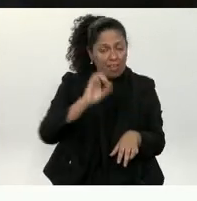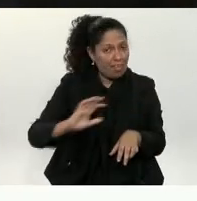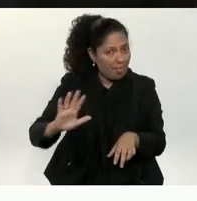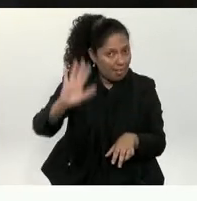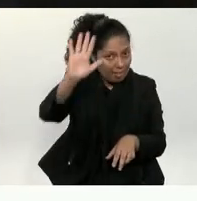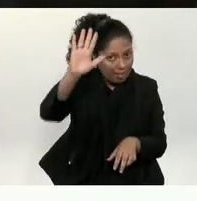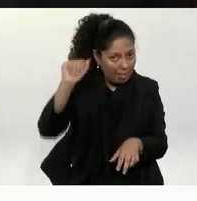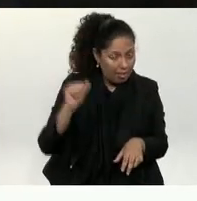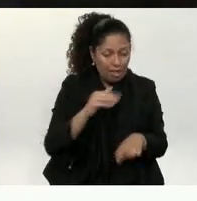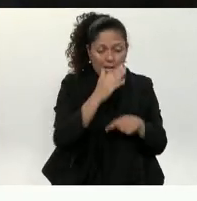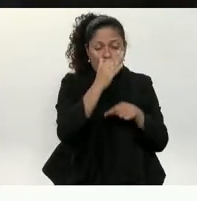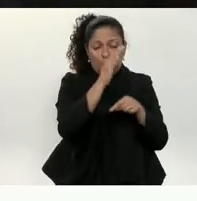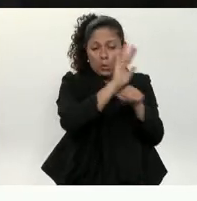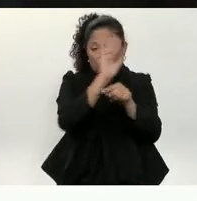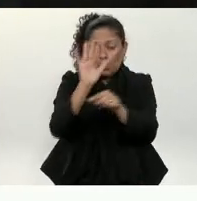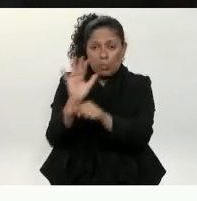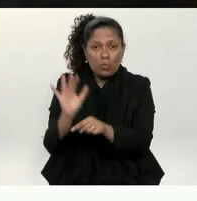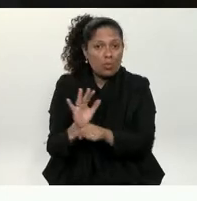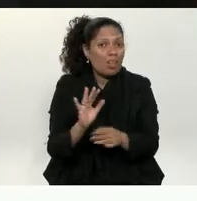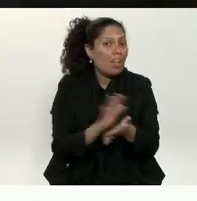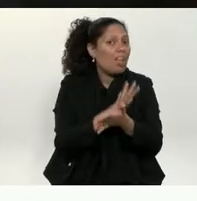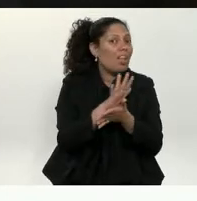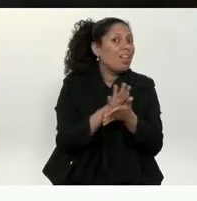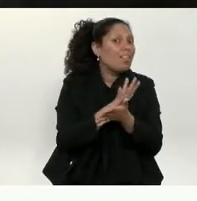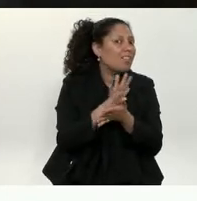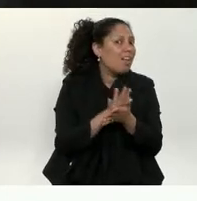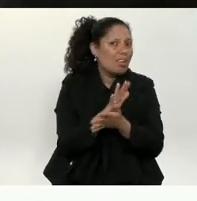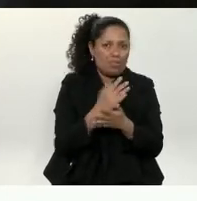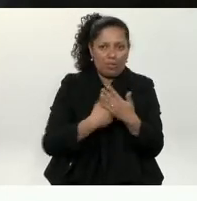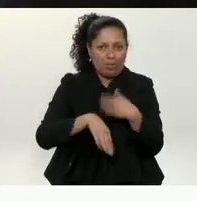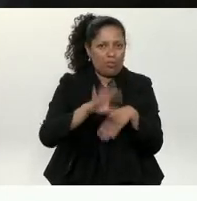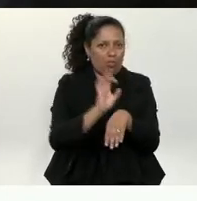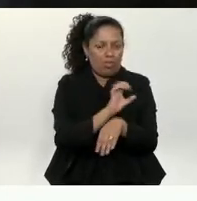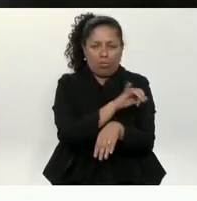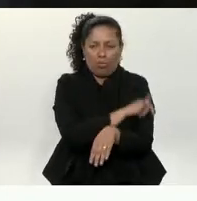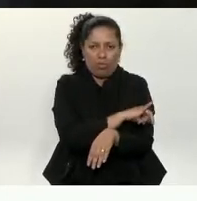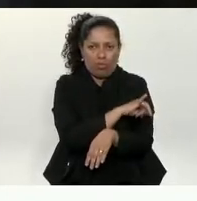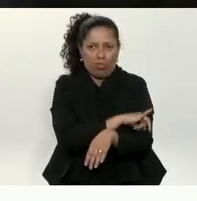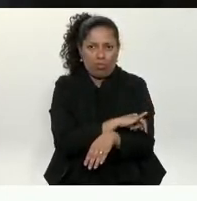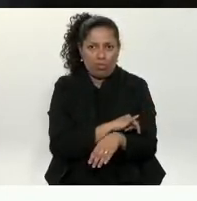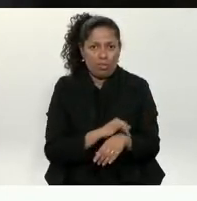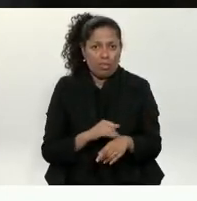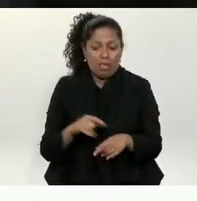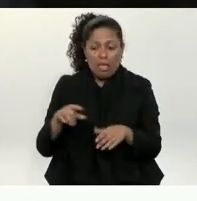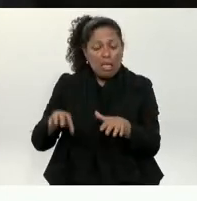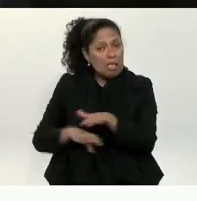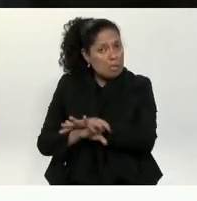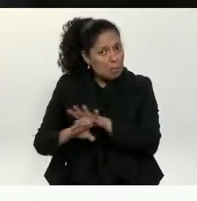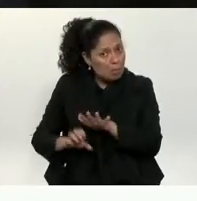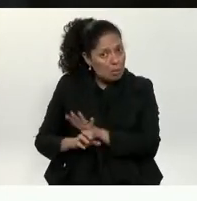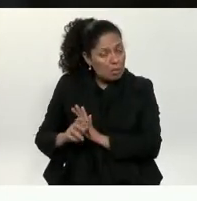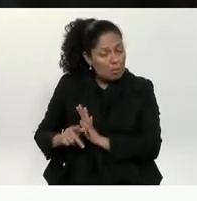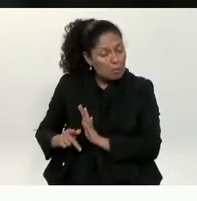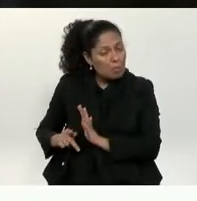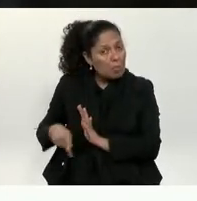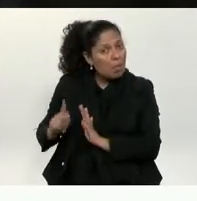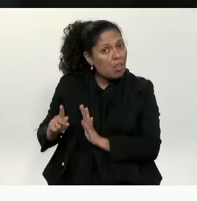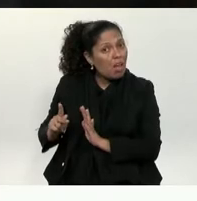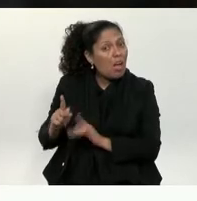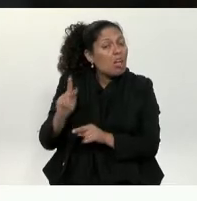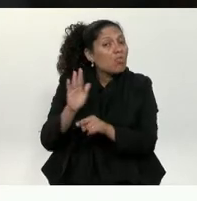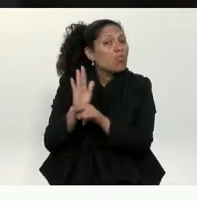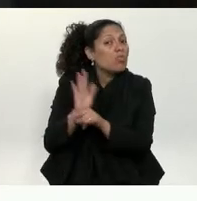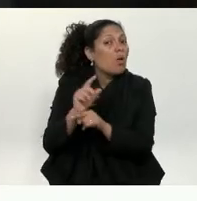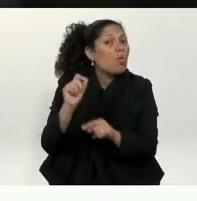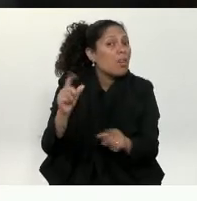e aí prejudica enormemente várias regiões do estado do Rio de Janeiro, e não traz benefício nenhum para o Estado, que